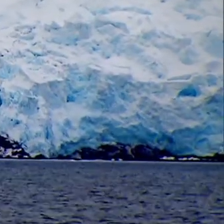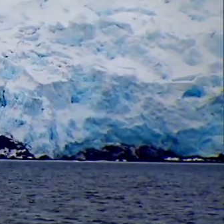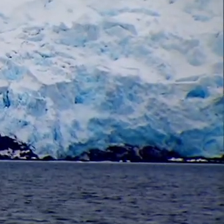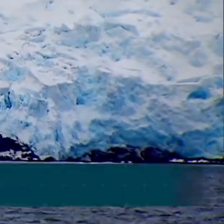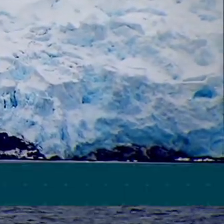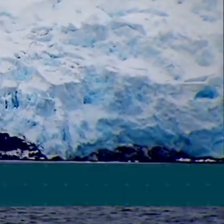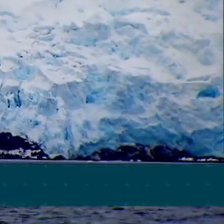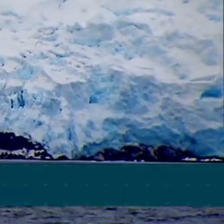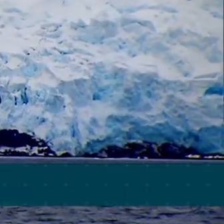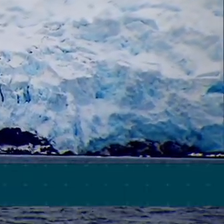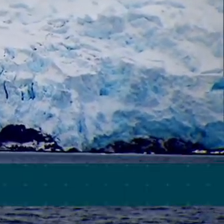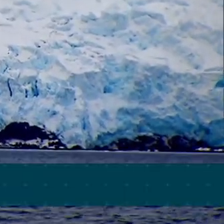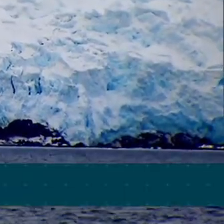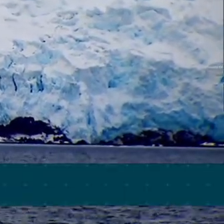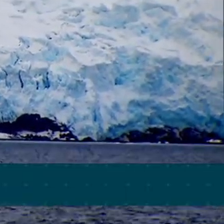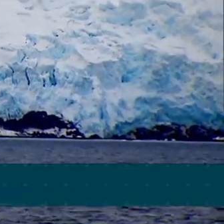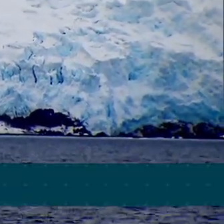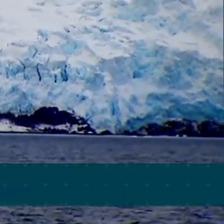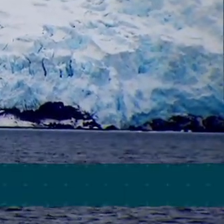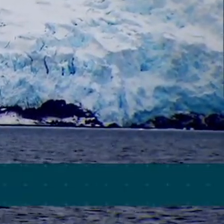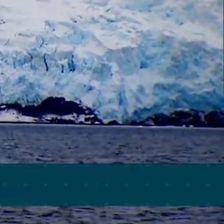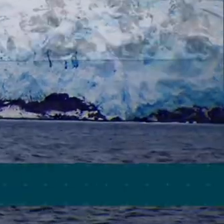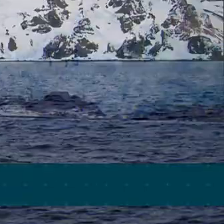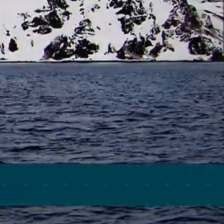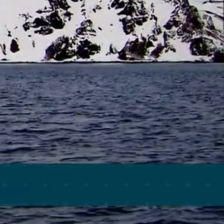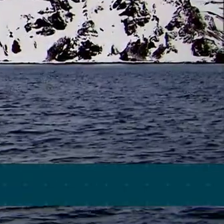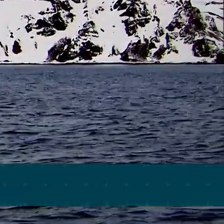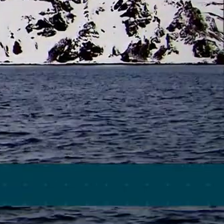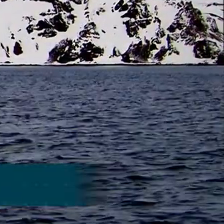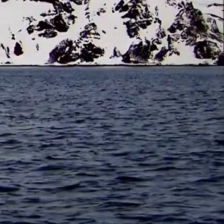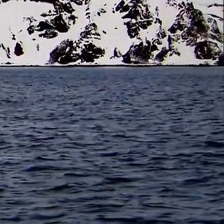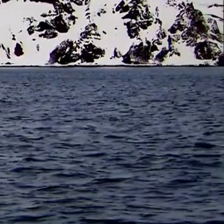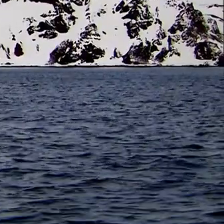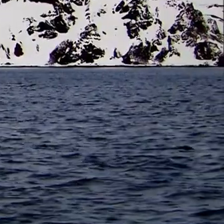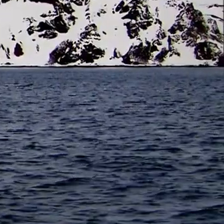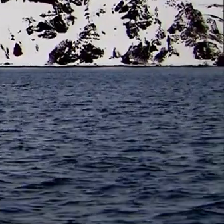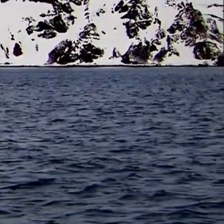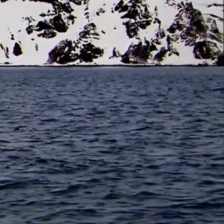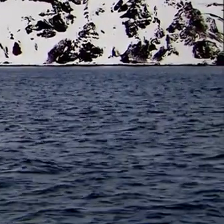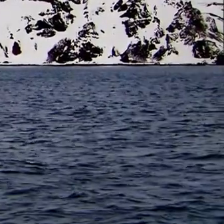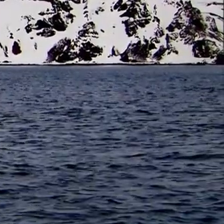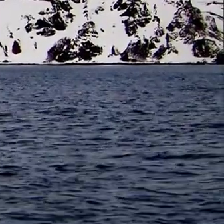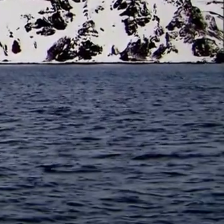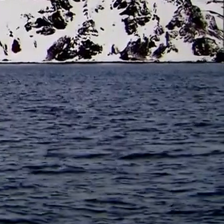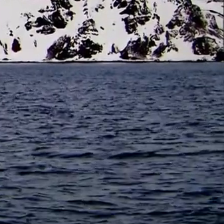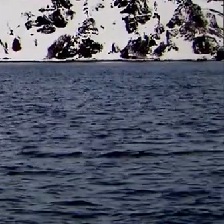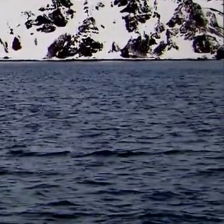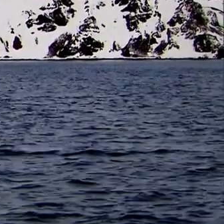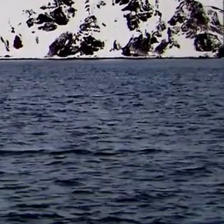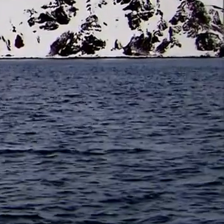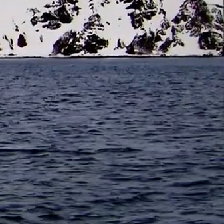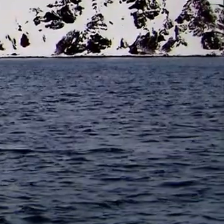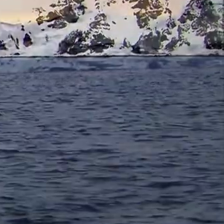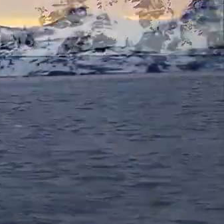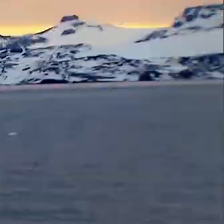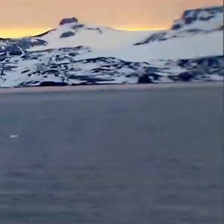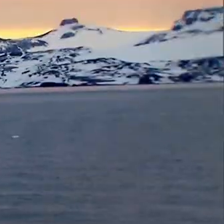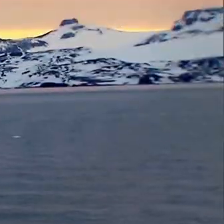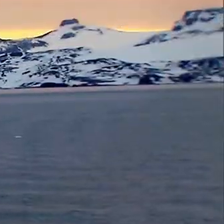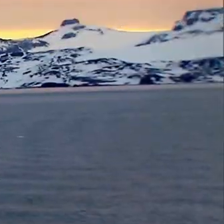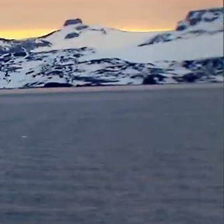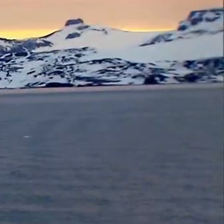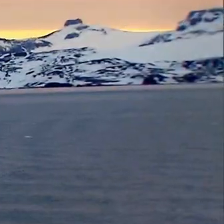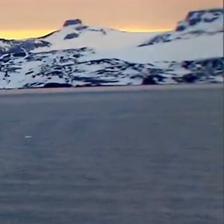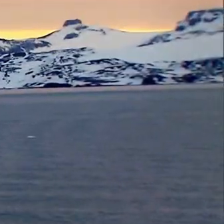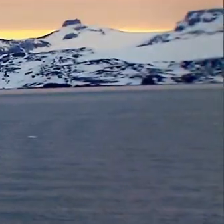continente coberto por gelo, sem população nativa e que não pertence a nenhum país. Esta é a Antártica, uma região que só